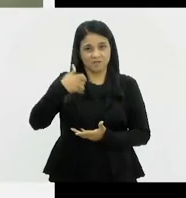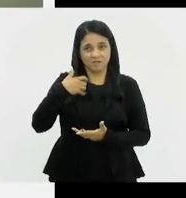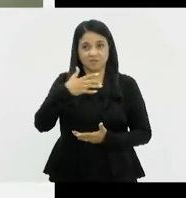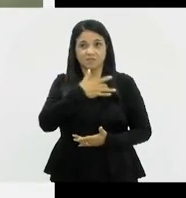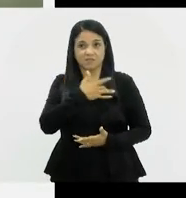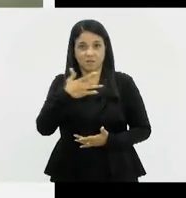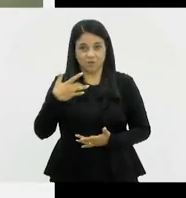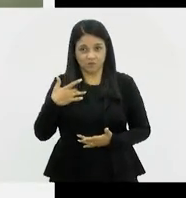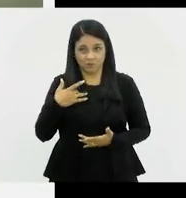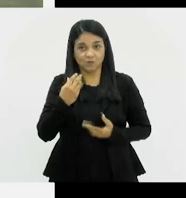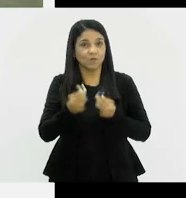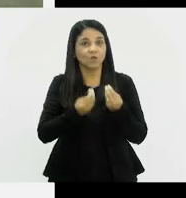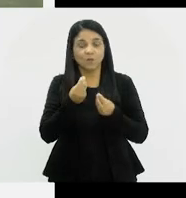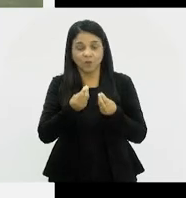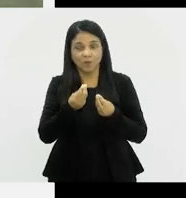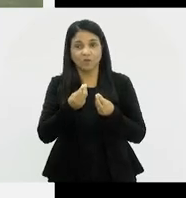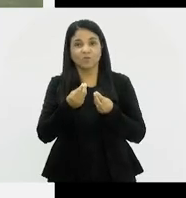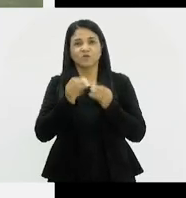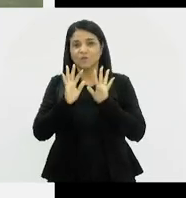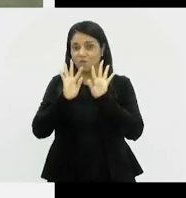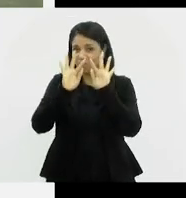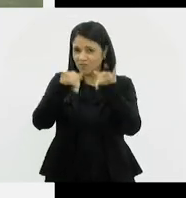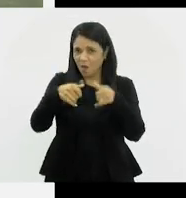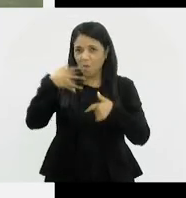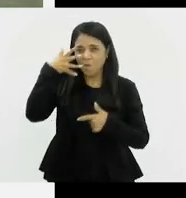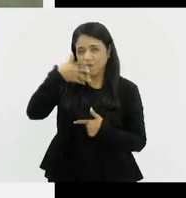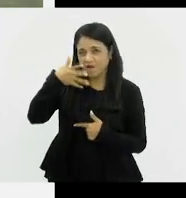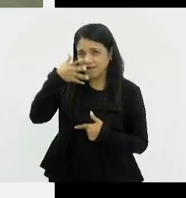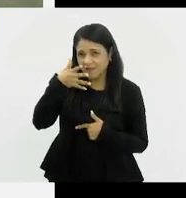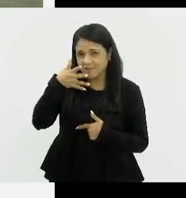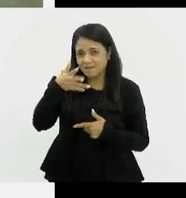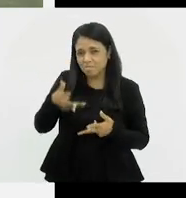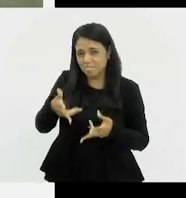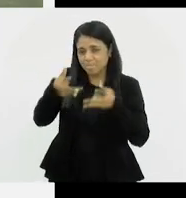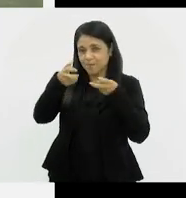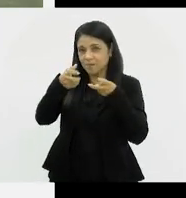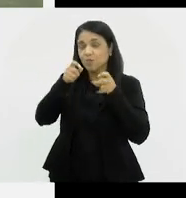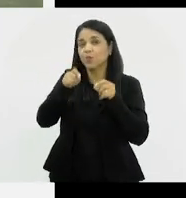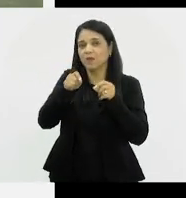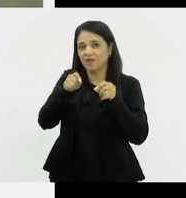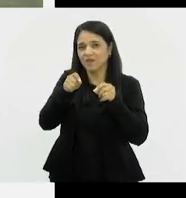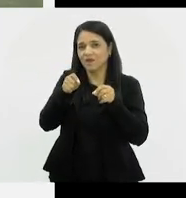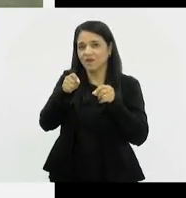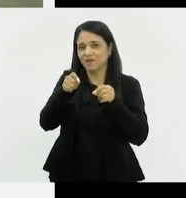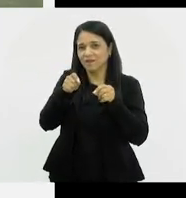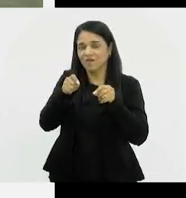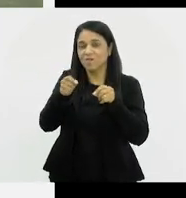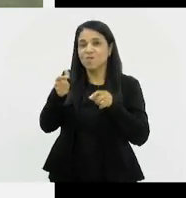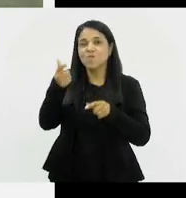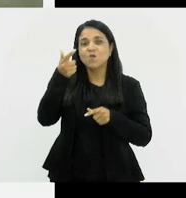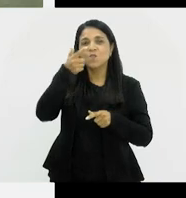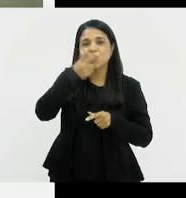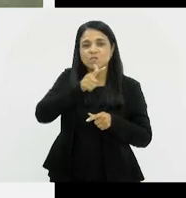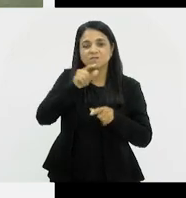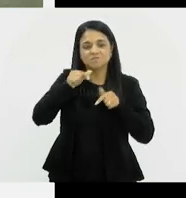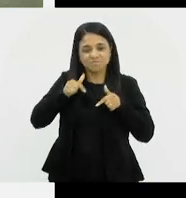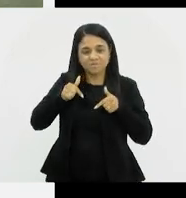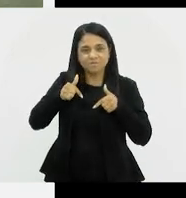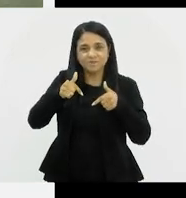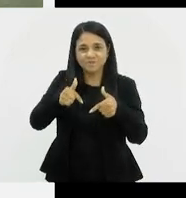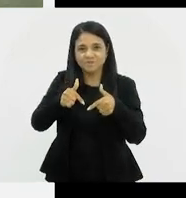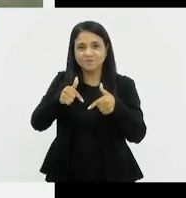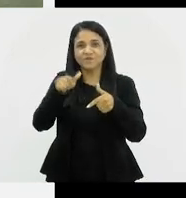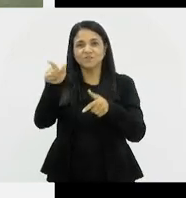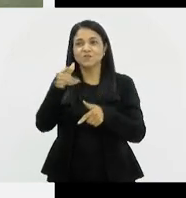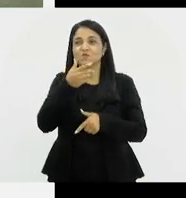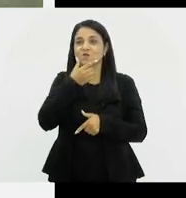se, no final da palestra, todos nós consigamos fazer aquela atitude ali daquele senhor e